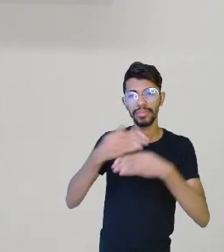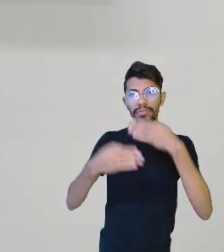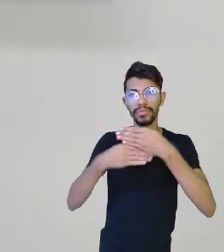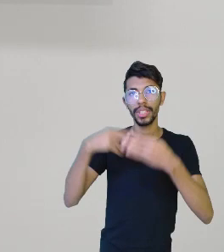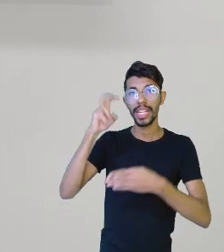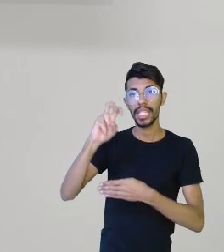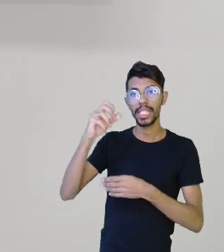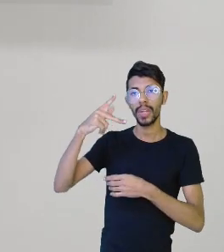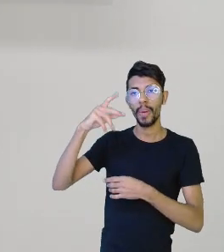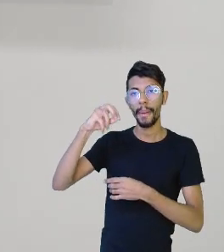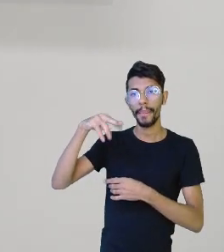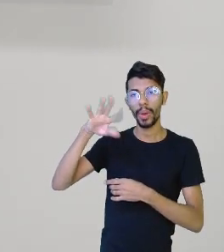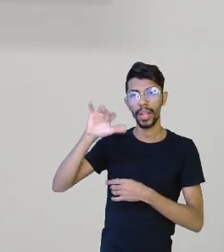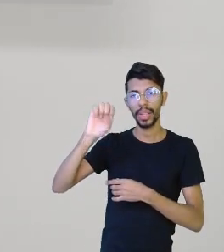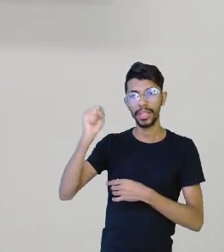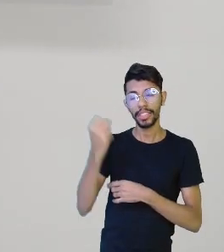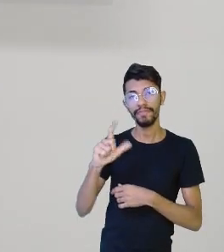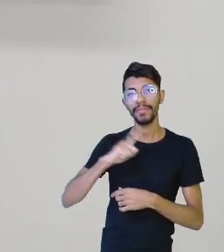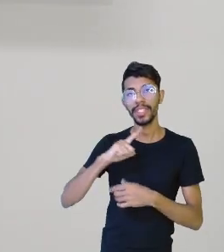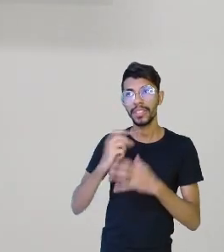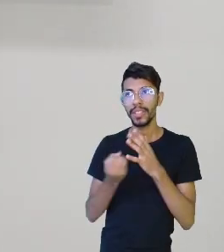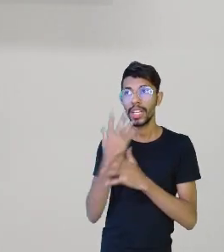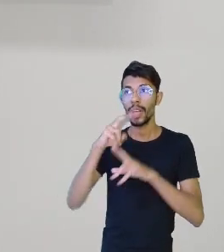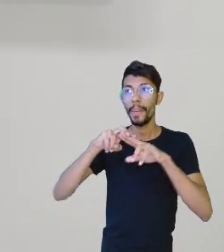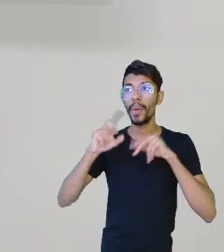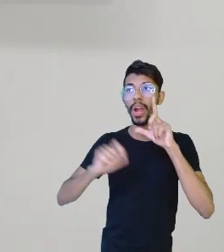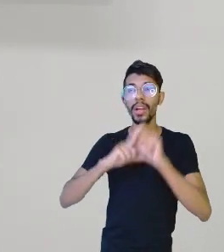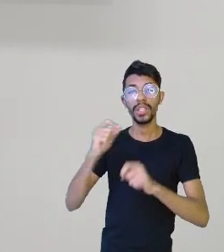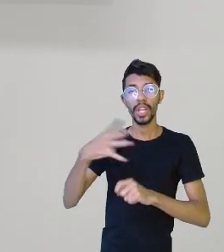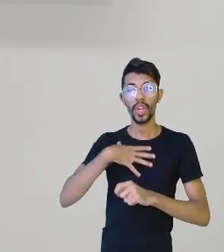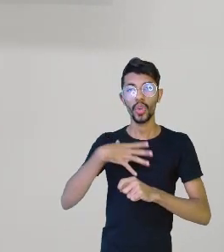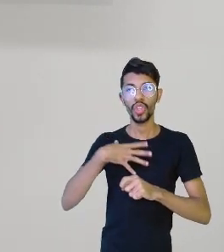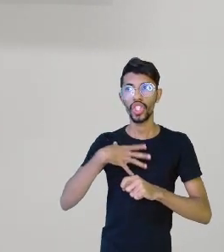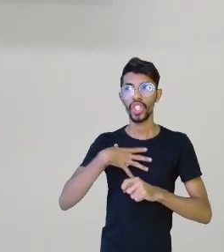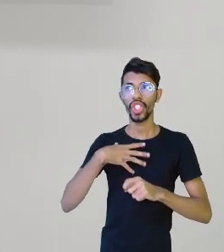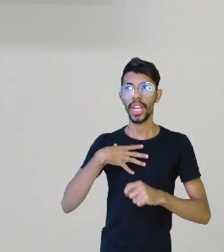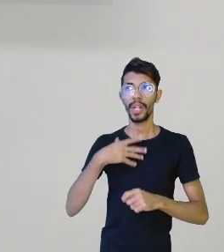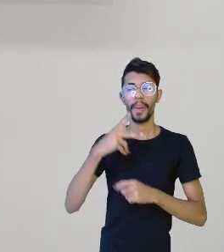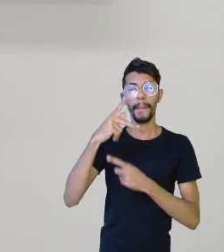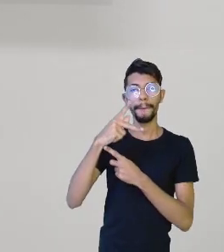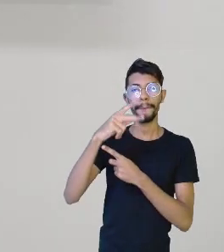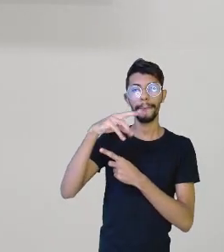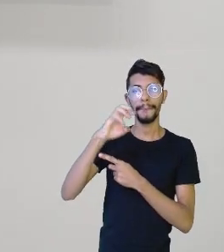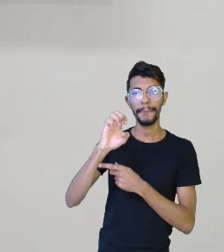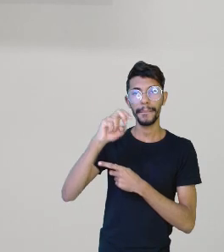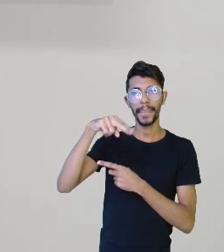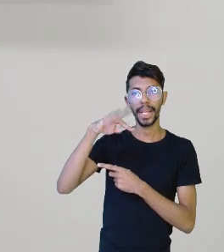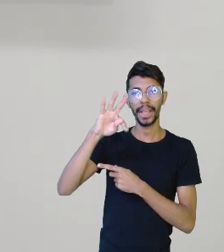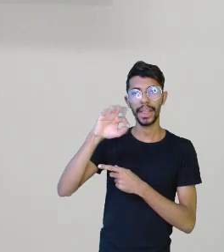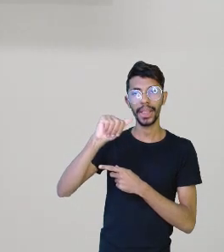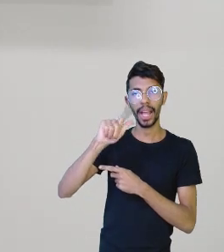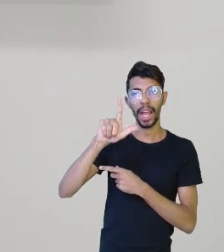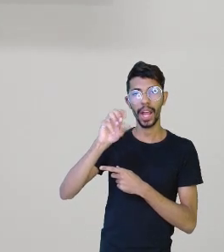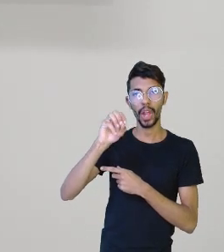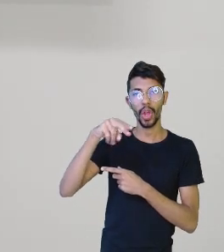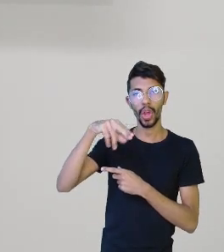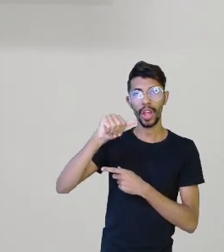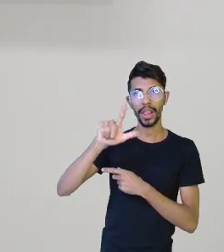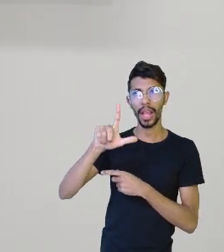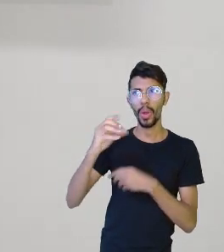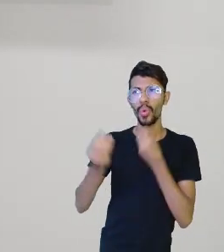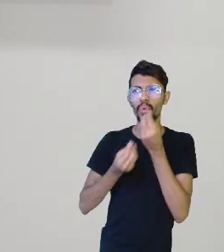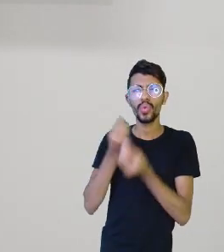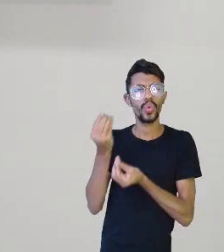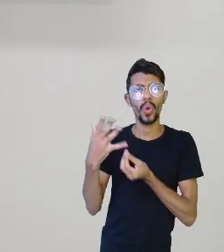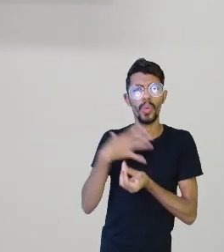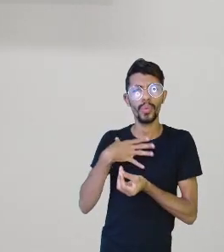ficou conhecido, teve origem por causa da forma pentagonal. Aí a gente volta para as aulas de matemática, né? O que é a forma